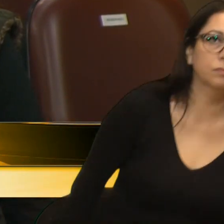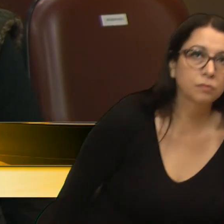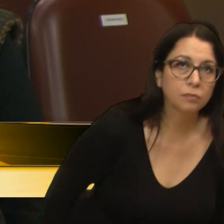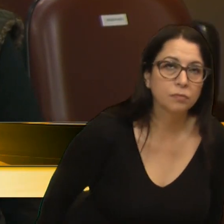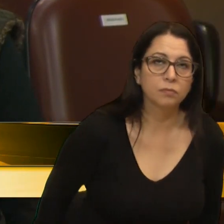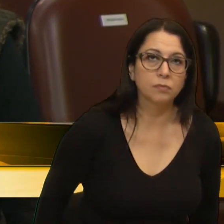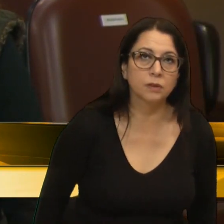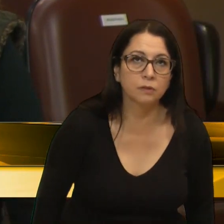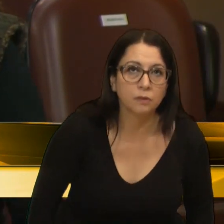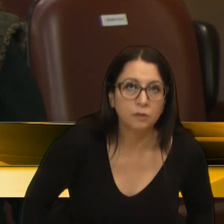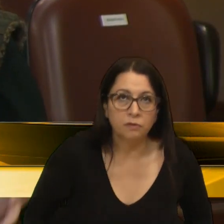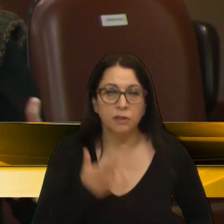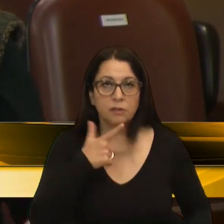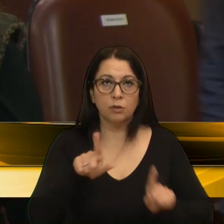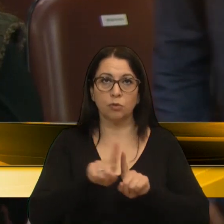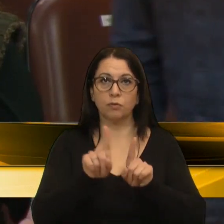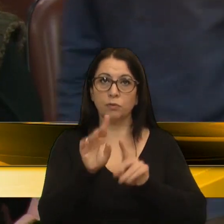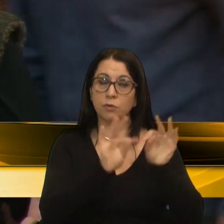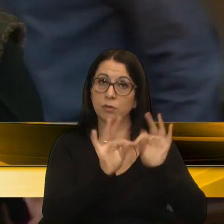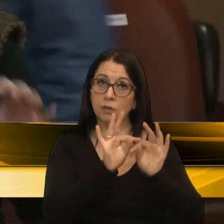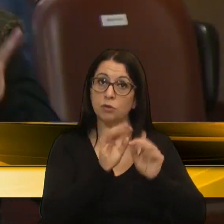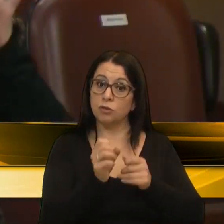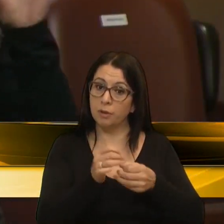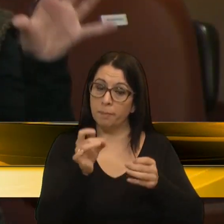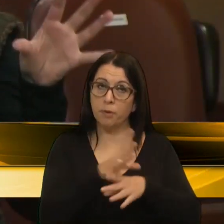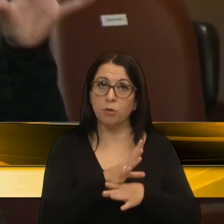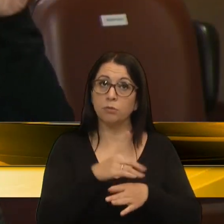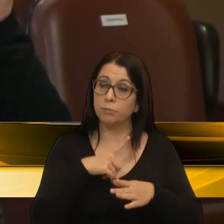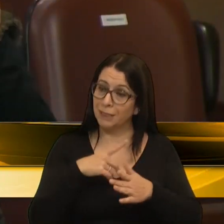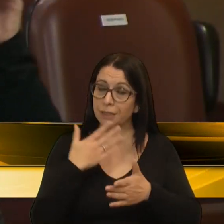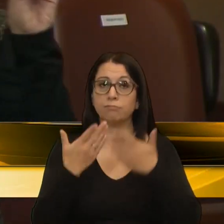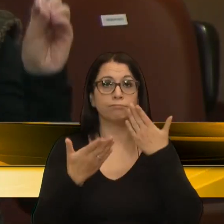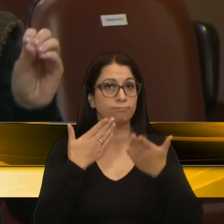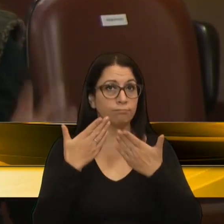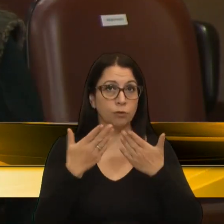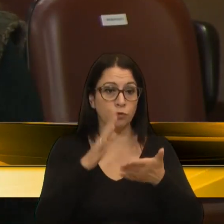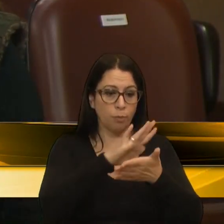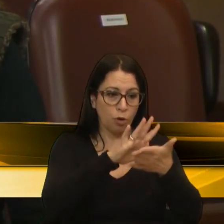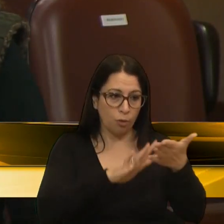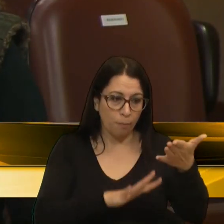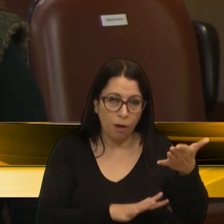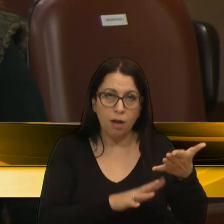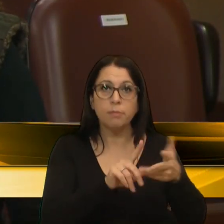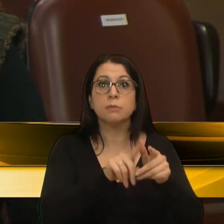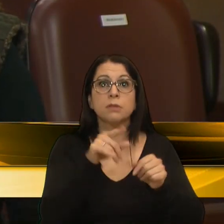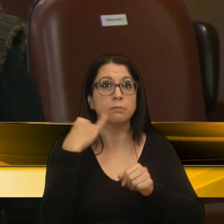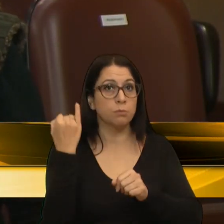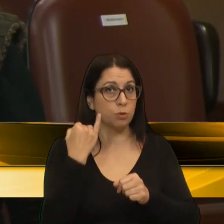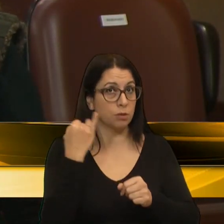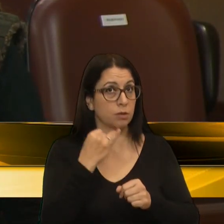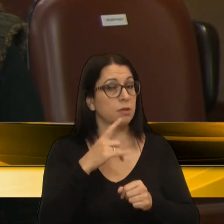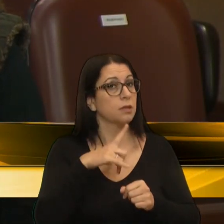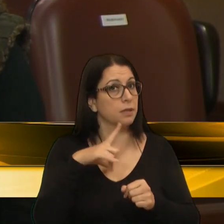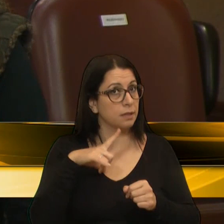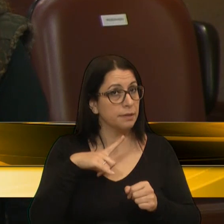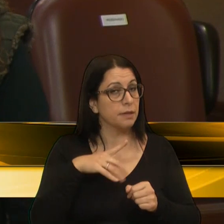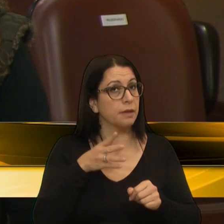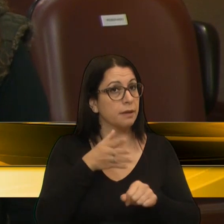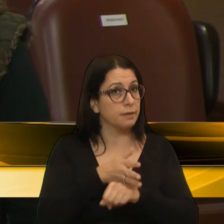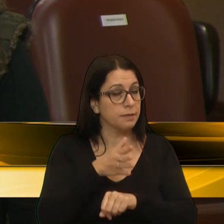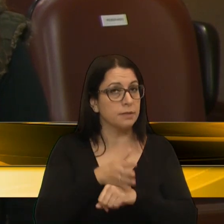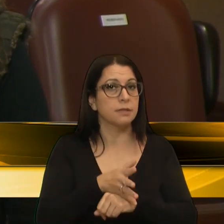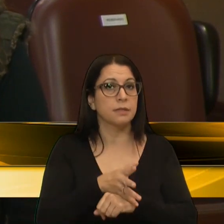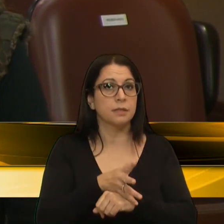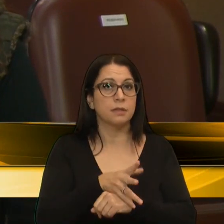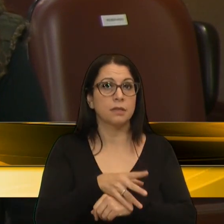técnicos estejam à disposição, existem dúvidas quanto à parte dos mapas, então seria muito importante a gente ter acesso